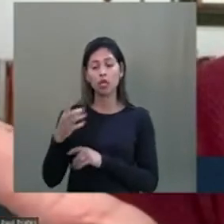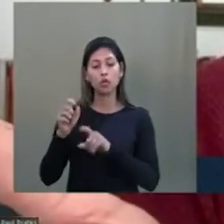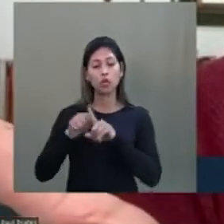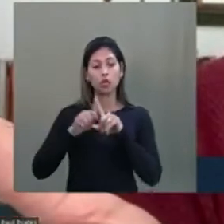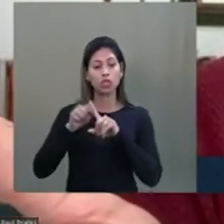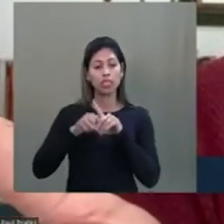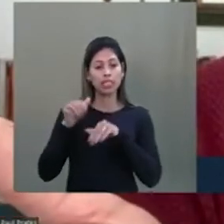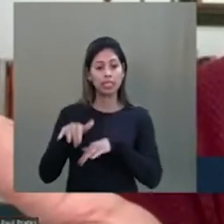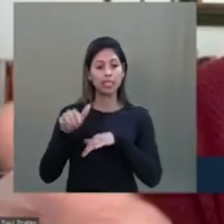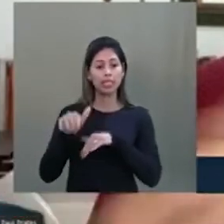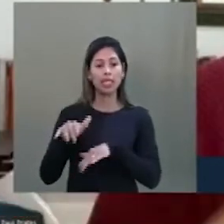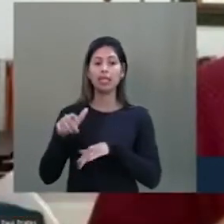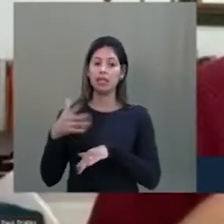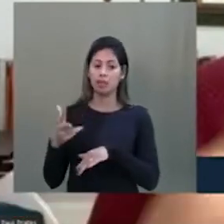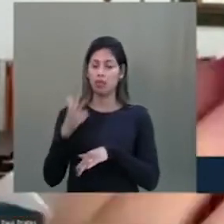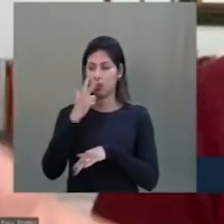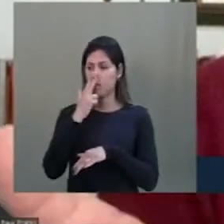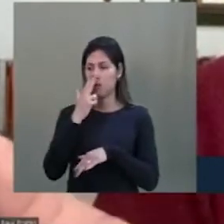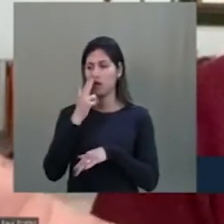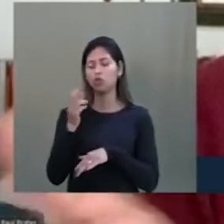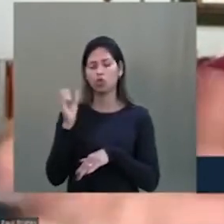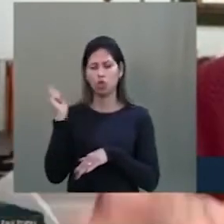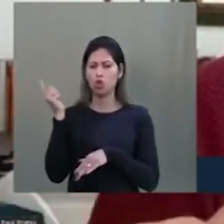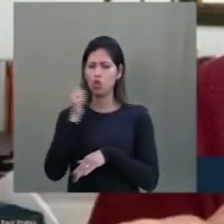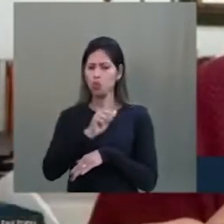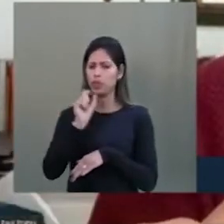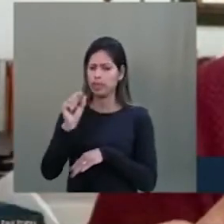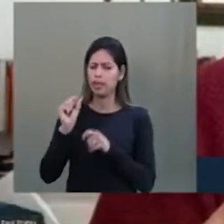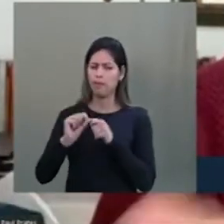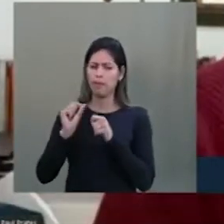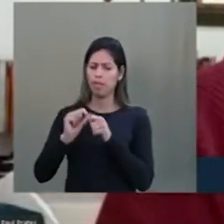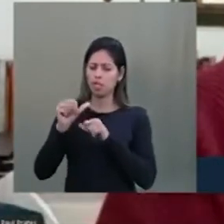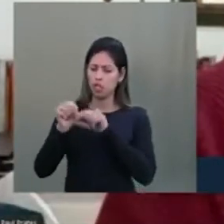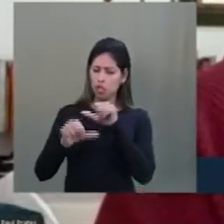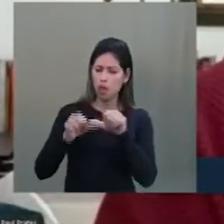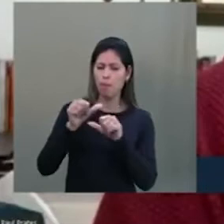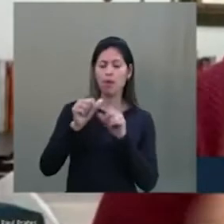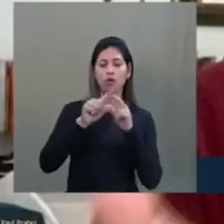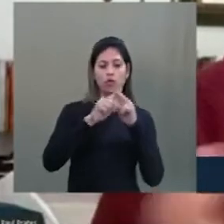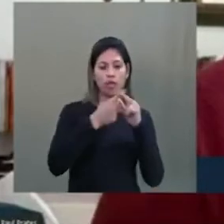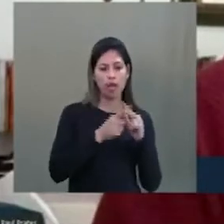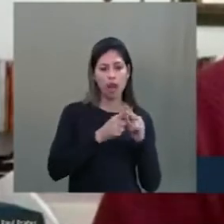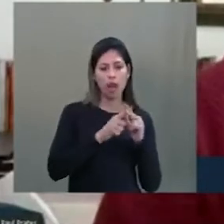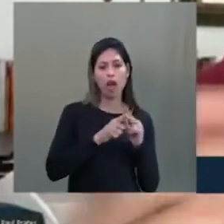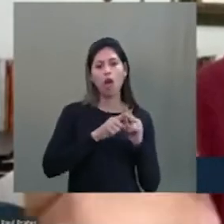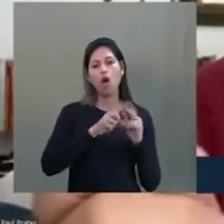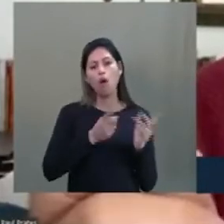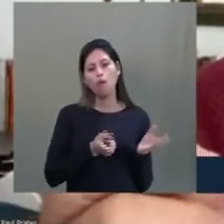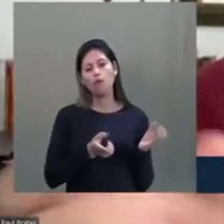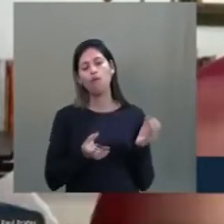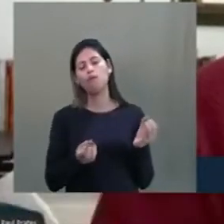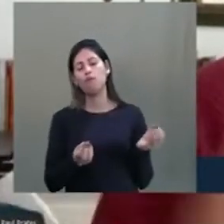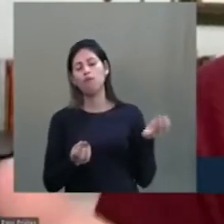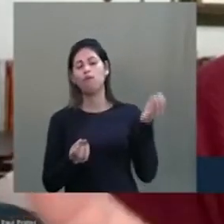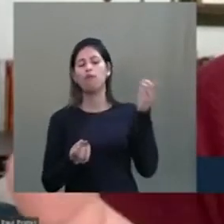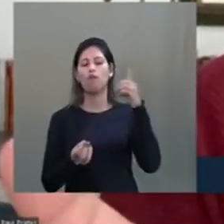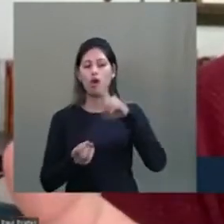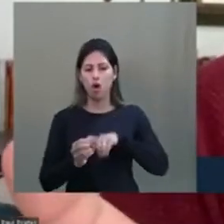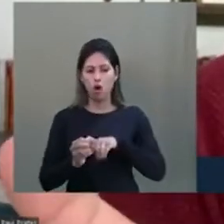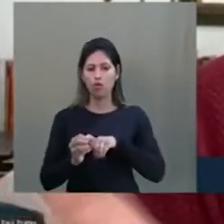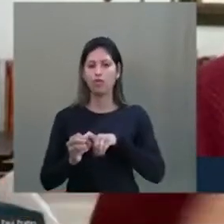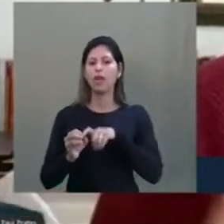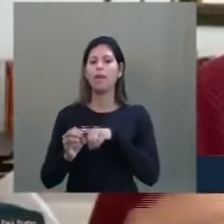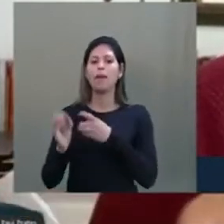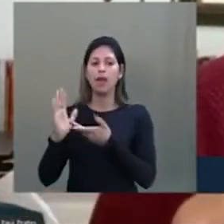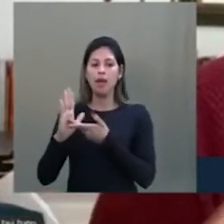considerado emenda de redação, dá perfeitamente para fazermos essa alteração, voltar para a Câmara, votar lá só esse destaque, eles não podem mudar mais